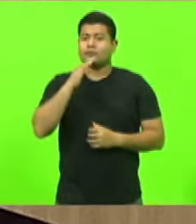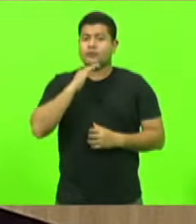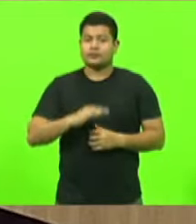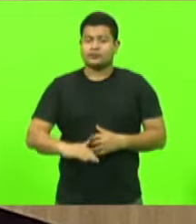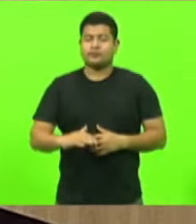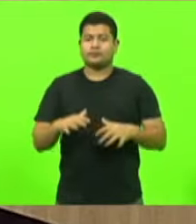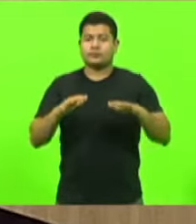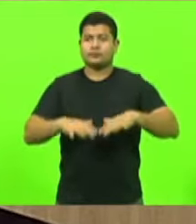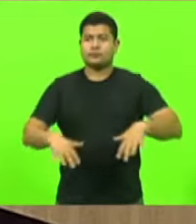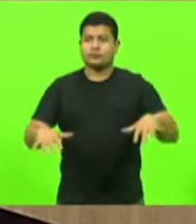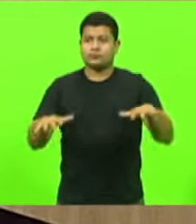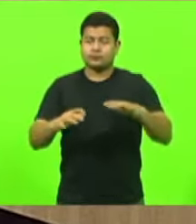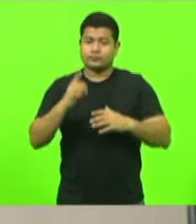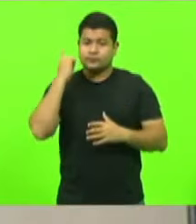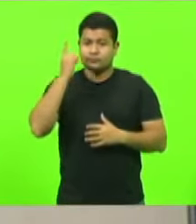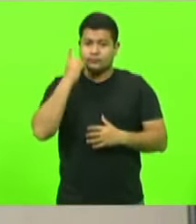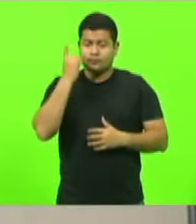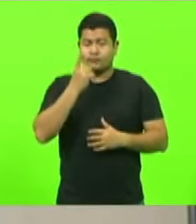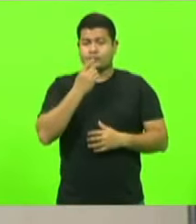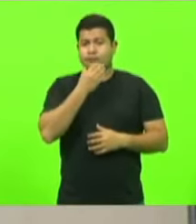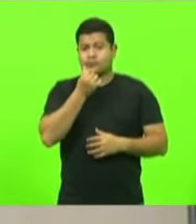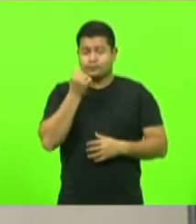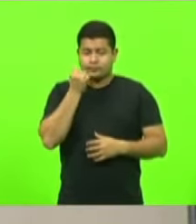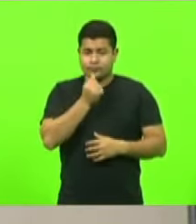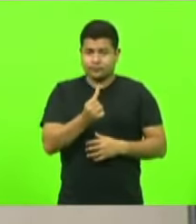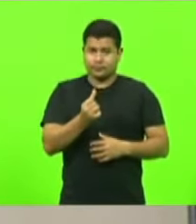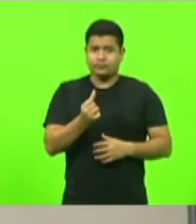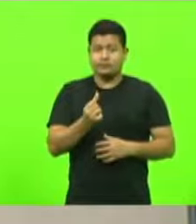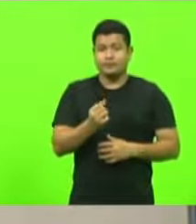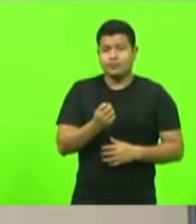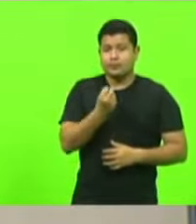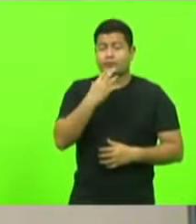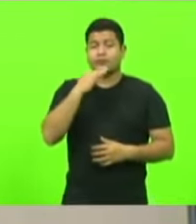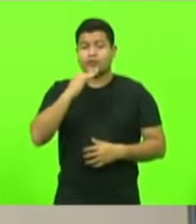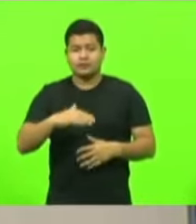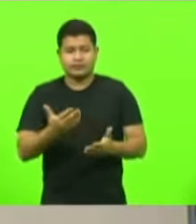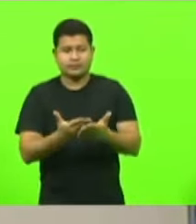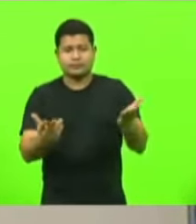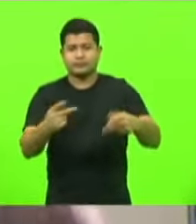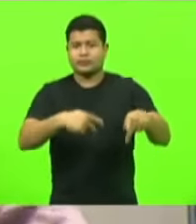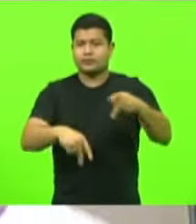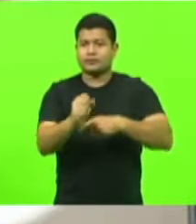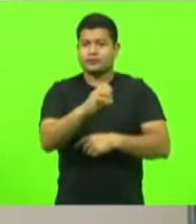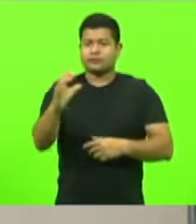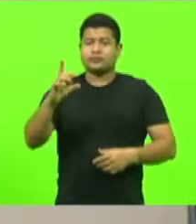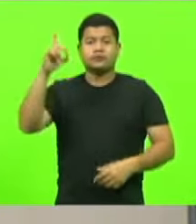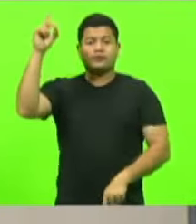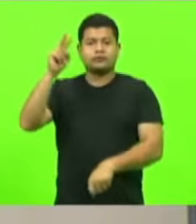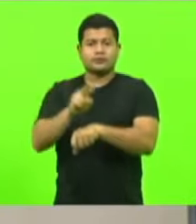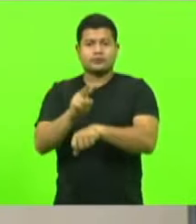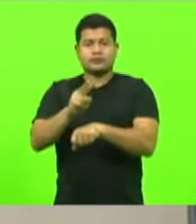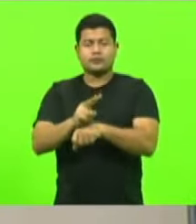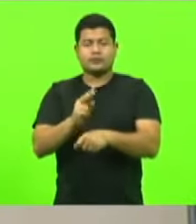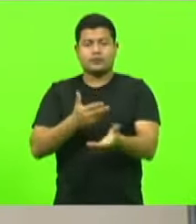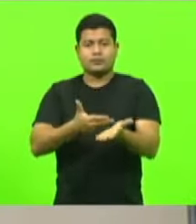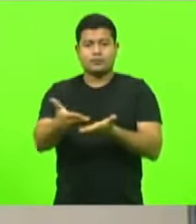Boa tarde a todas as deputadas, boa tarde a todos os deputados, boa tarde aos catarinenses. Sobre a proteção de Deus,